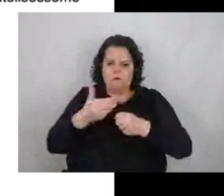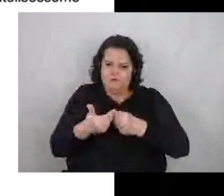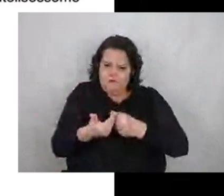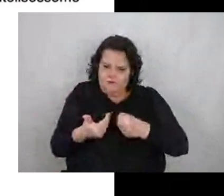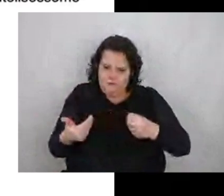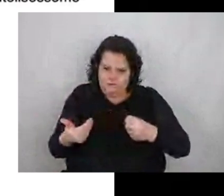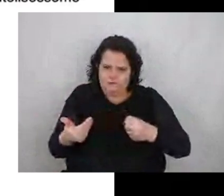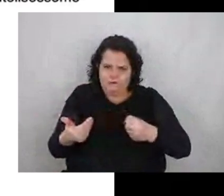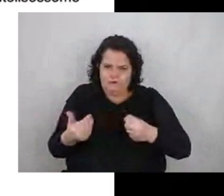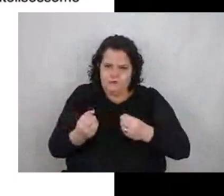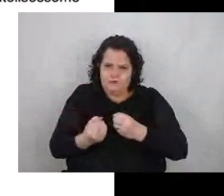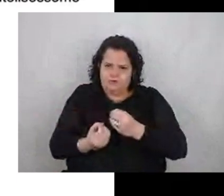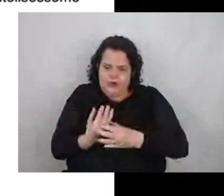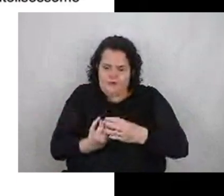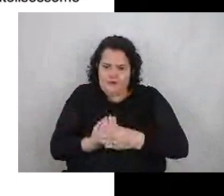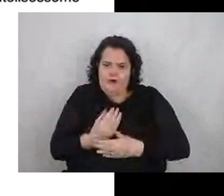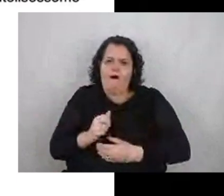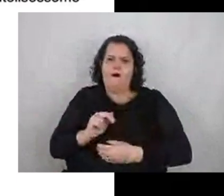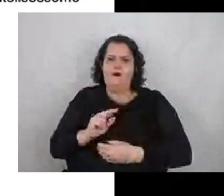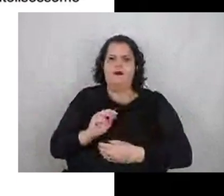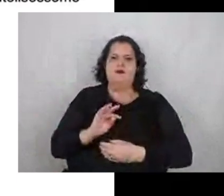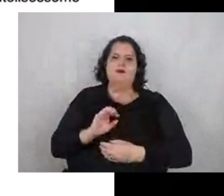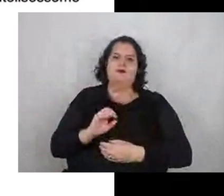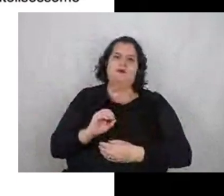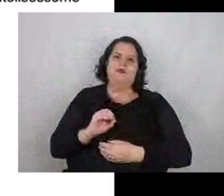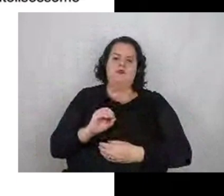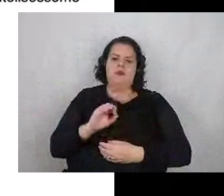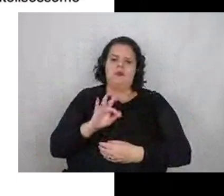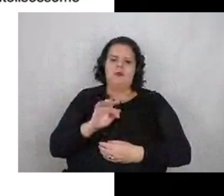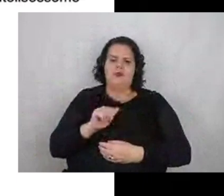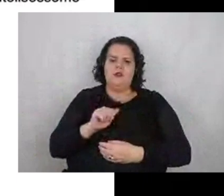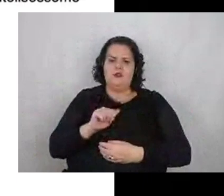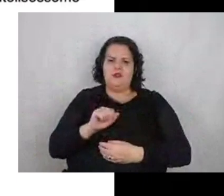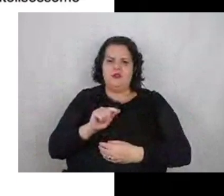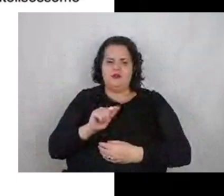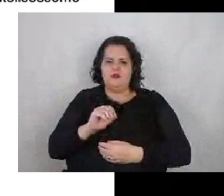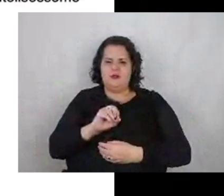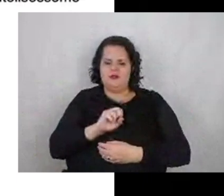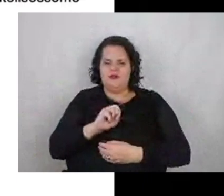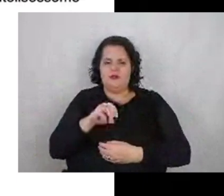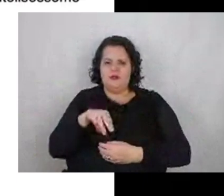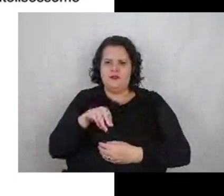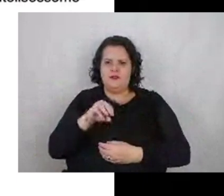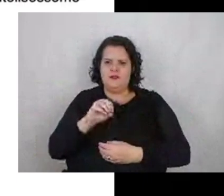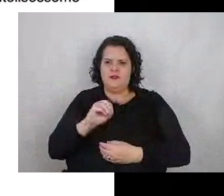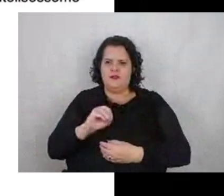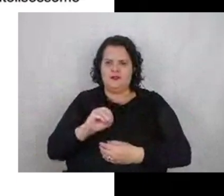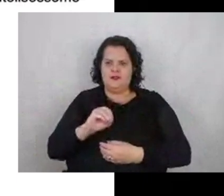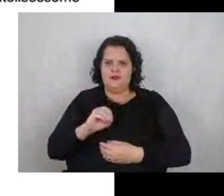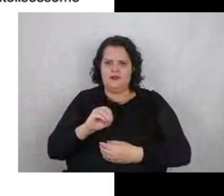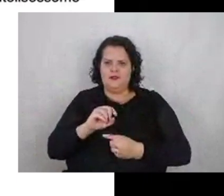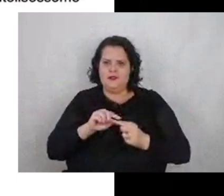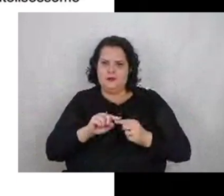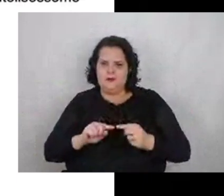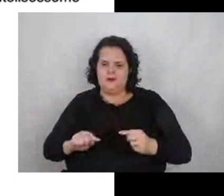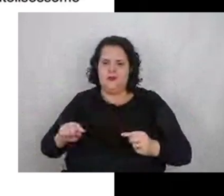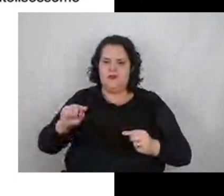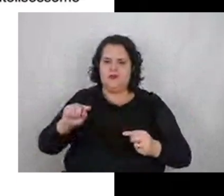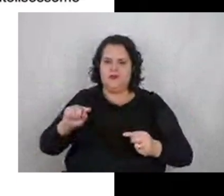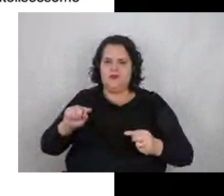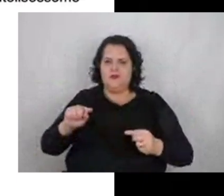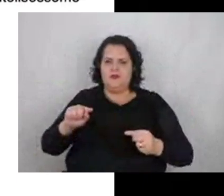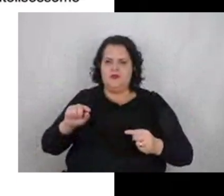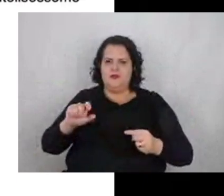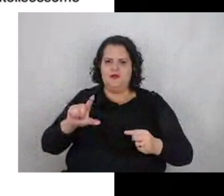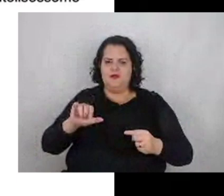do autofagossomo na presença do lisossomo, em que o lisossomo, na presença dos hidrolases